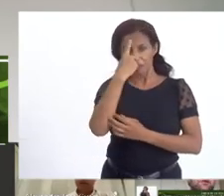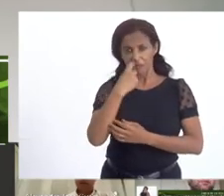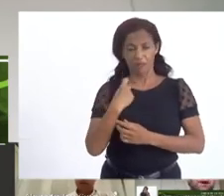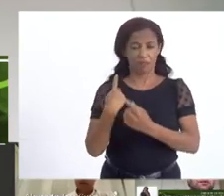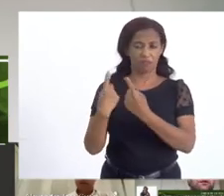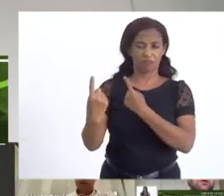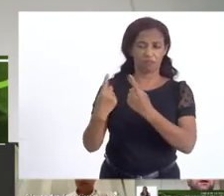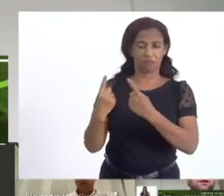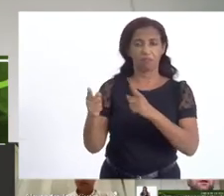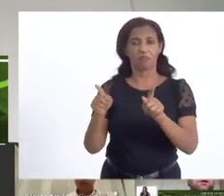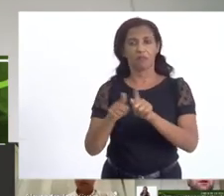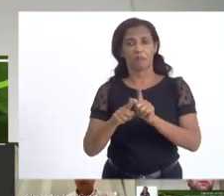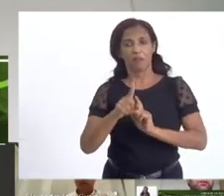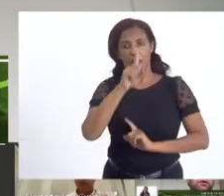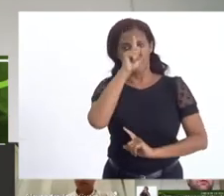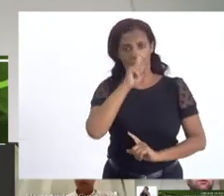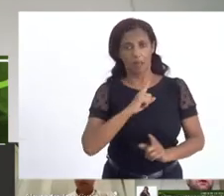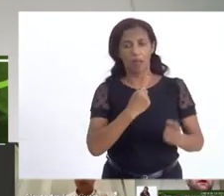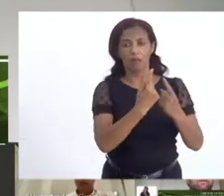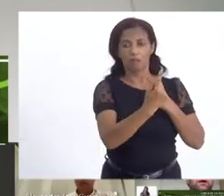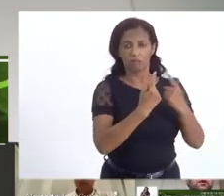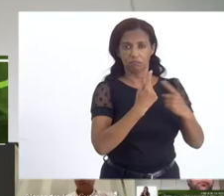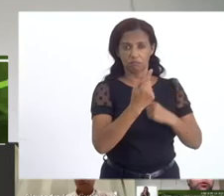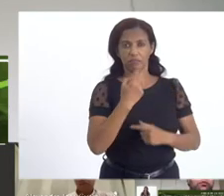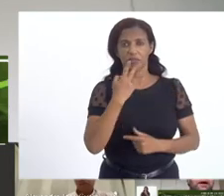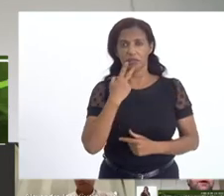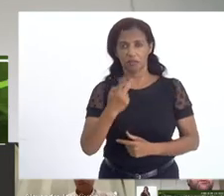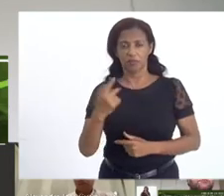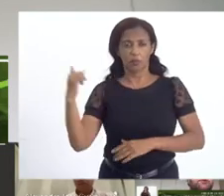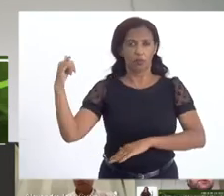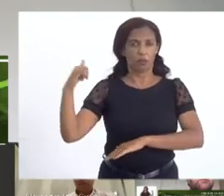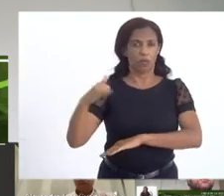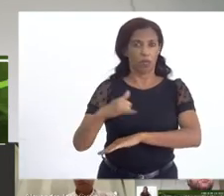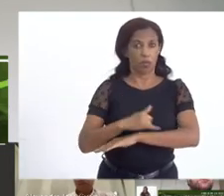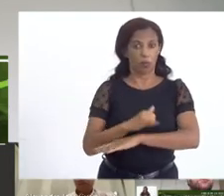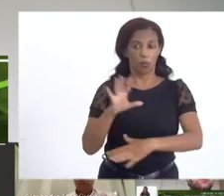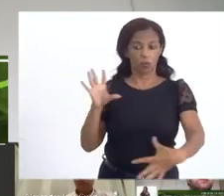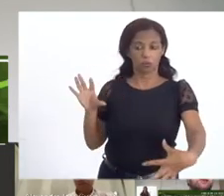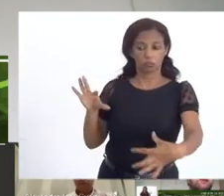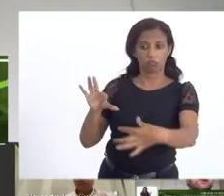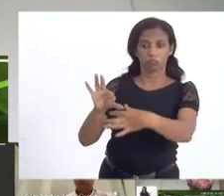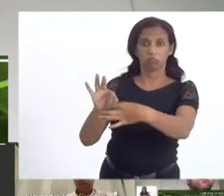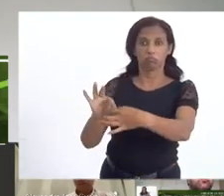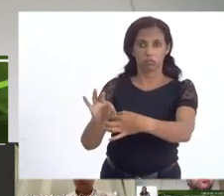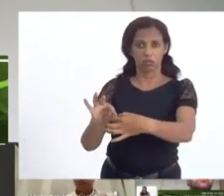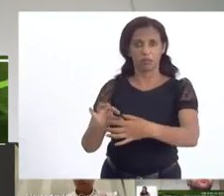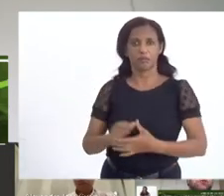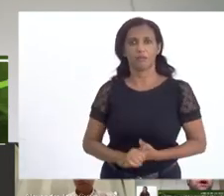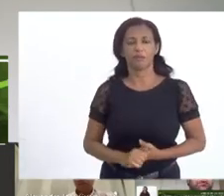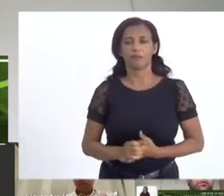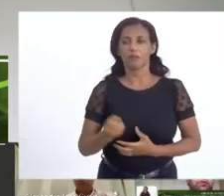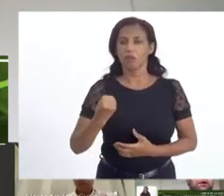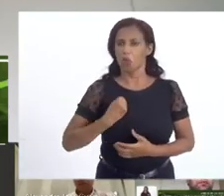que são as principais vias de acesso a esses aeroportos, ao aeroporto do Galeão principalmente. Os números não são altos, mas